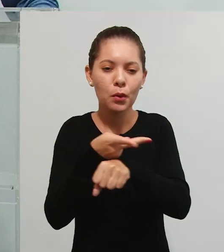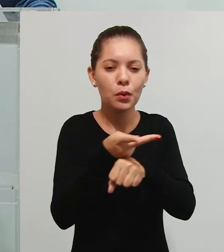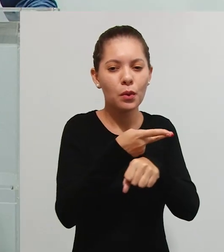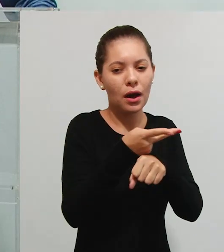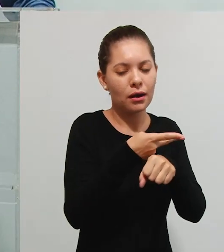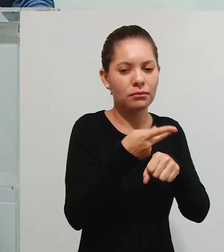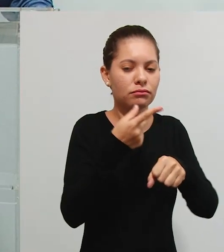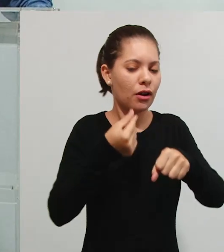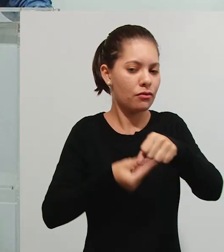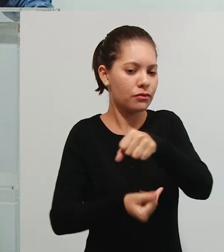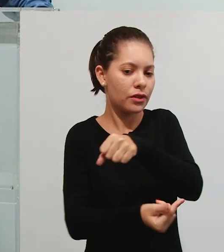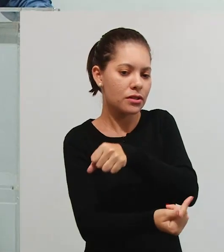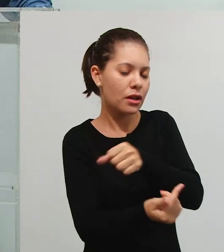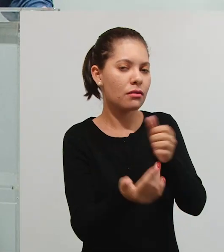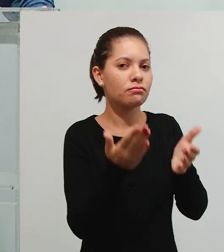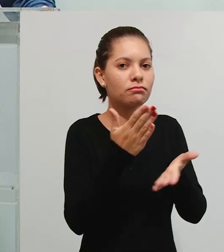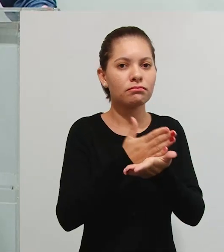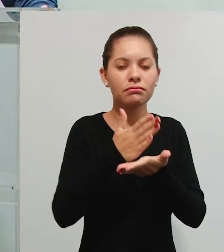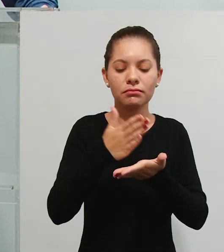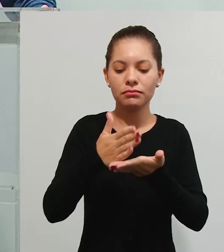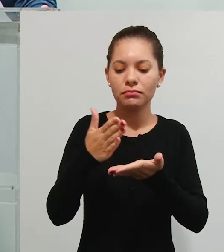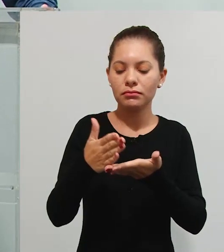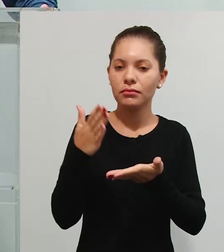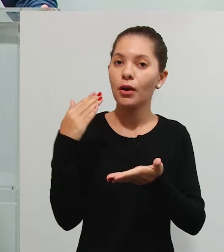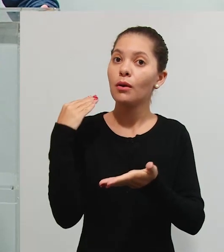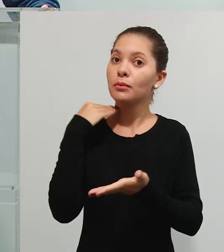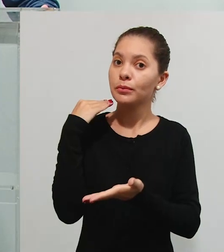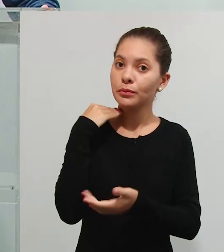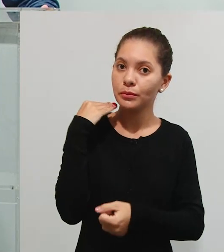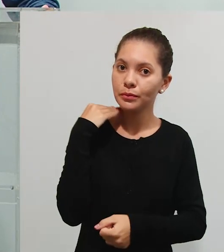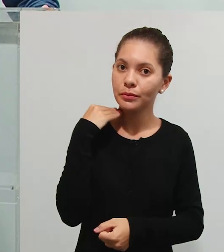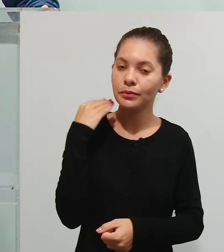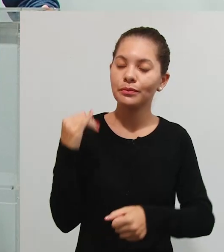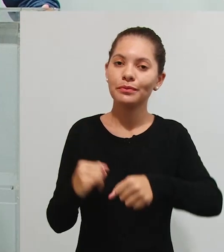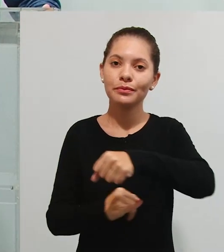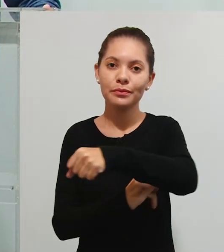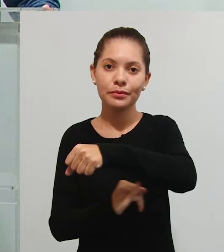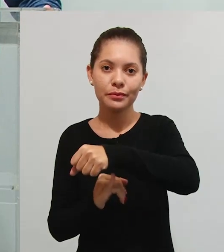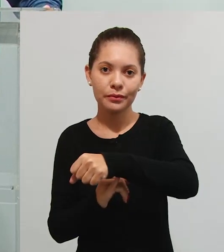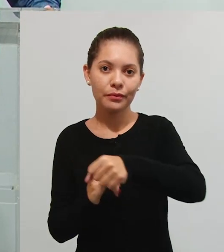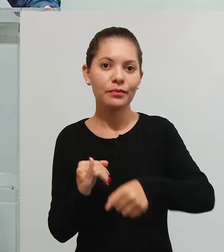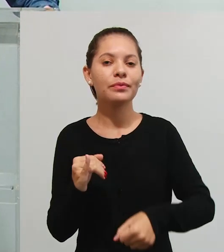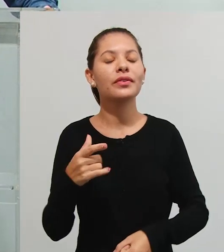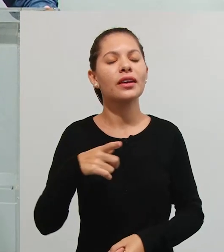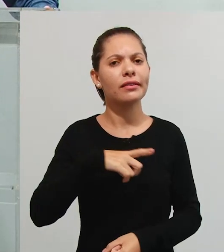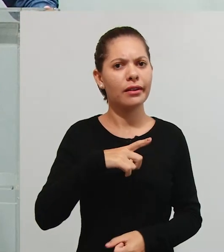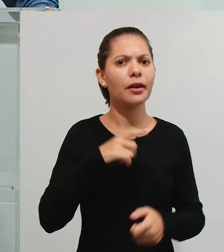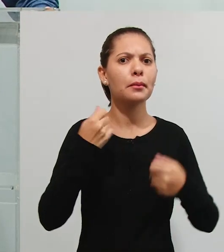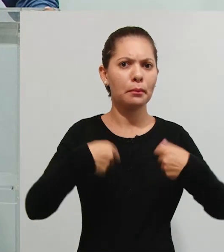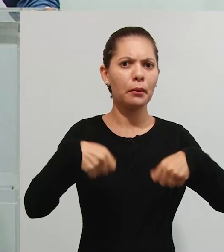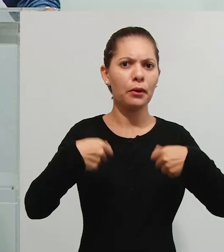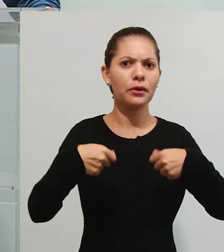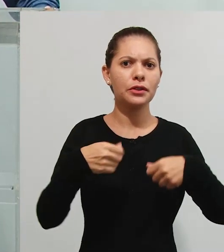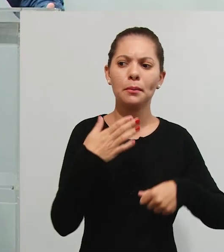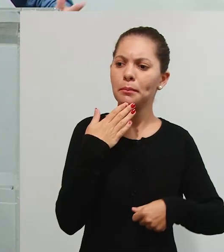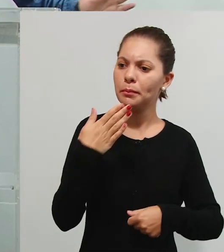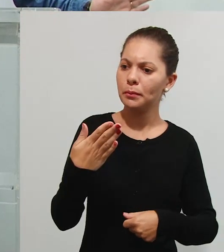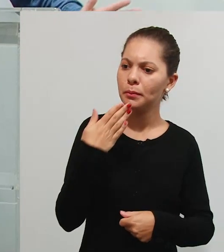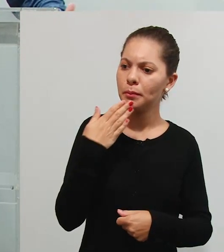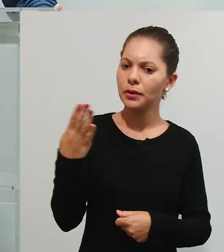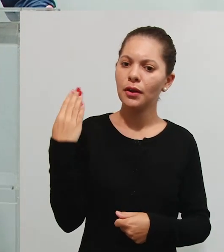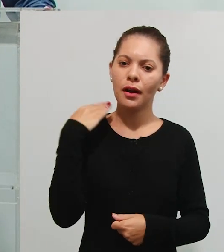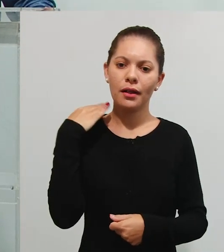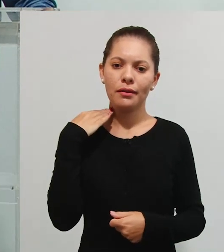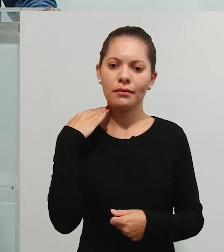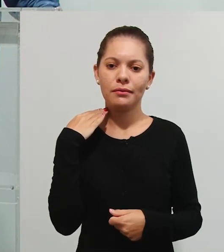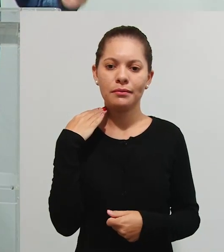financiamentos, a buscar o apoio financeiro ali das instituições bancárias, tá certo? Você vai ver que tem essa possibilidade sim. Você não